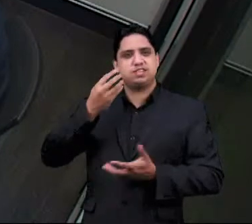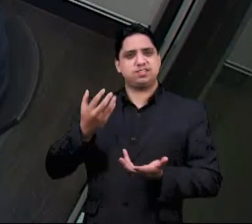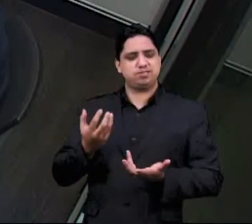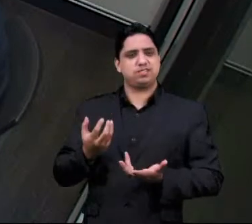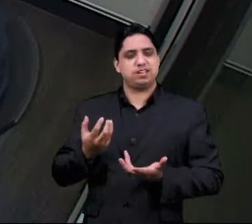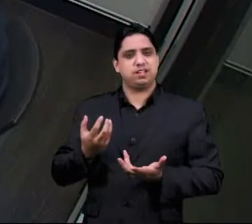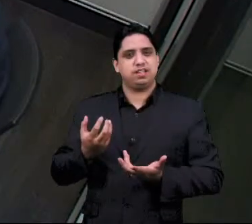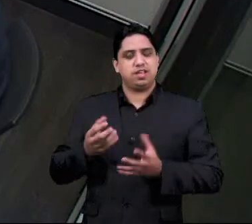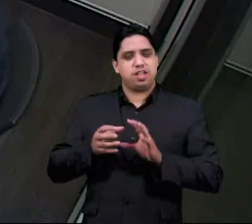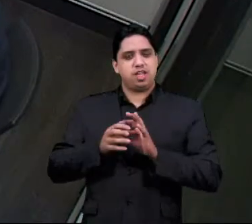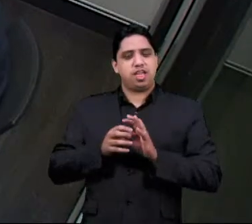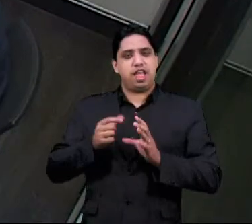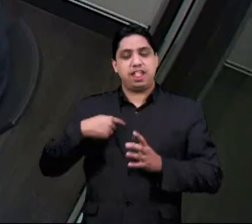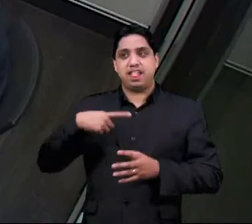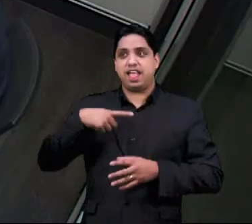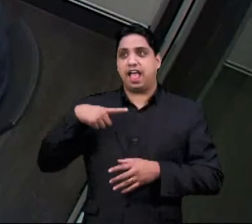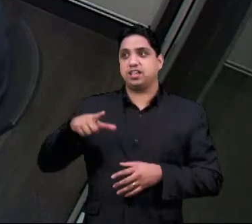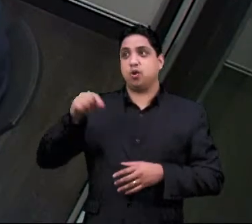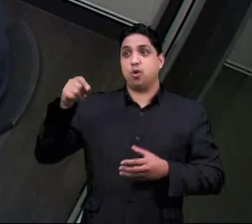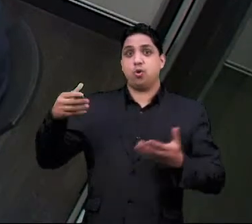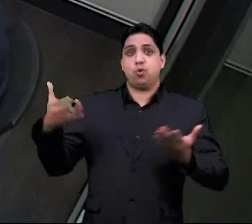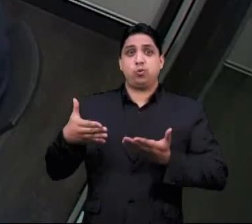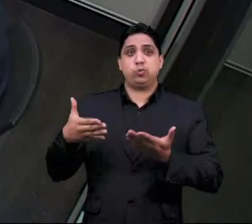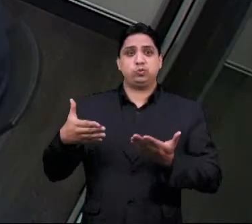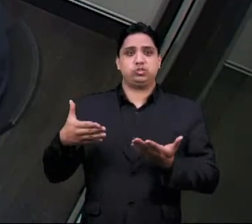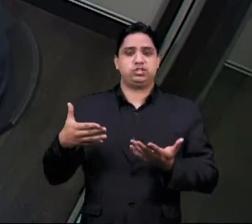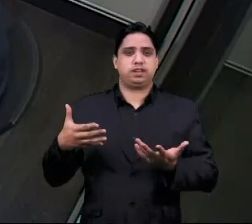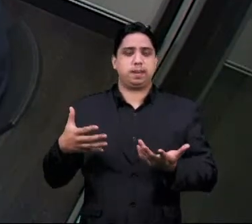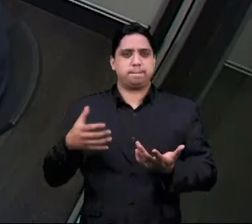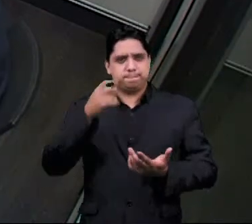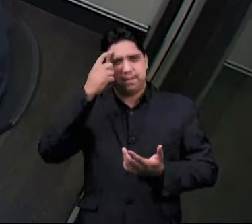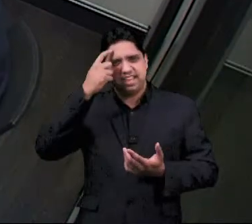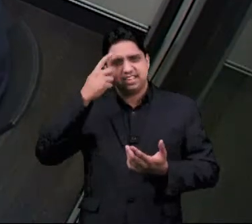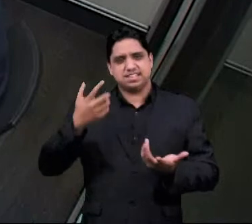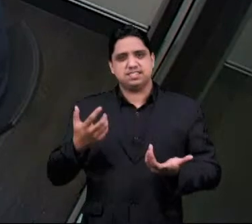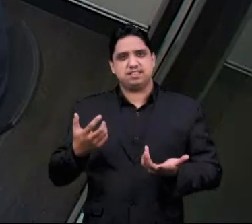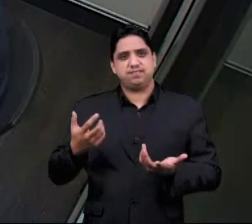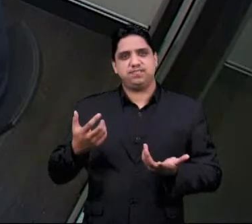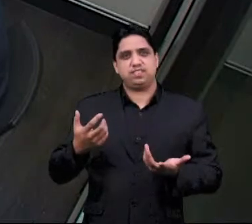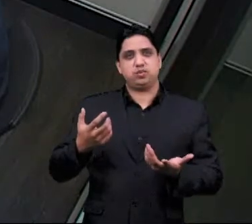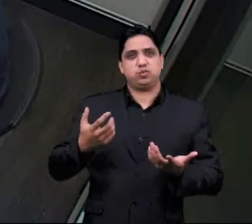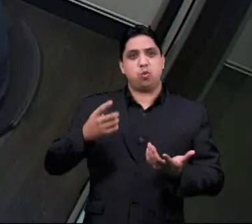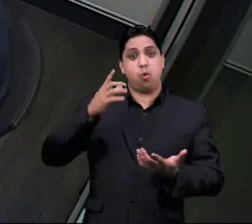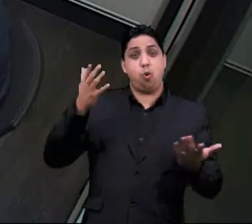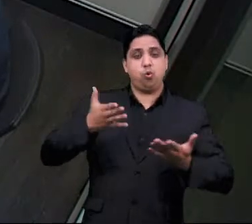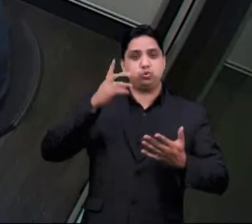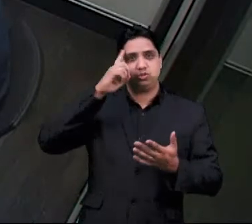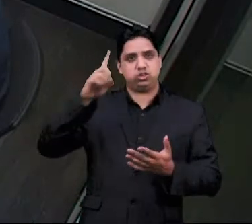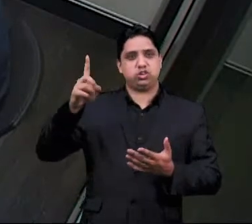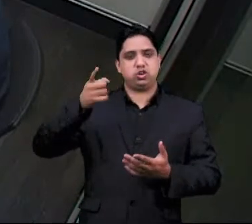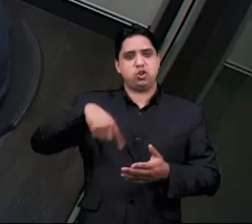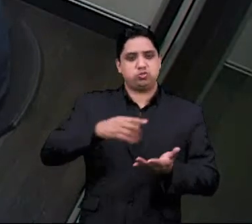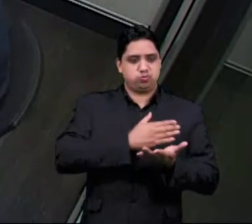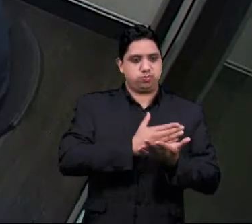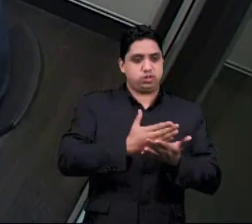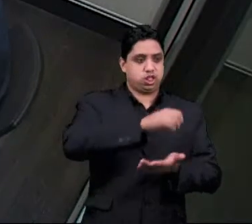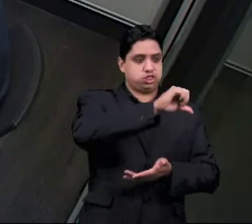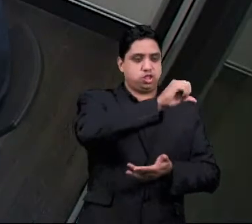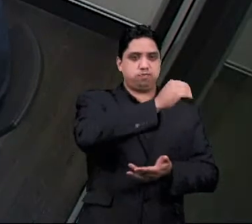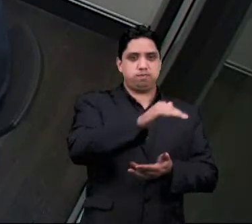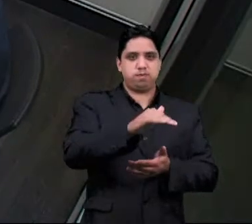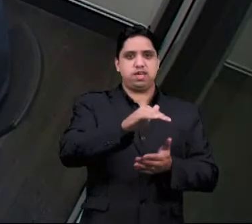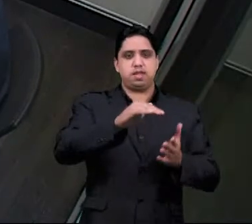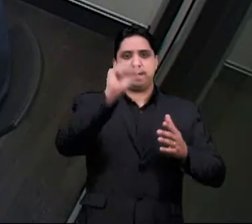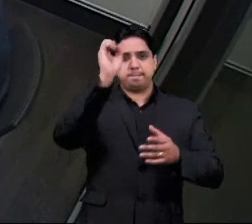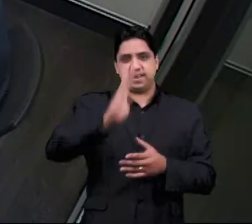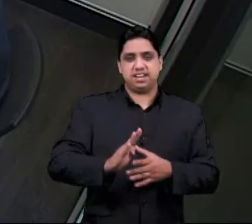de hoje, quer dizer, ao longo... Você imagina o dia de hoje, nós começamos às 9h30 da manhã, falando pro